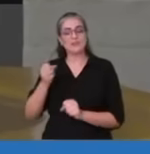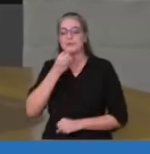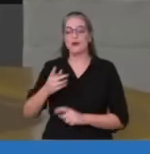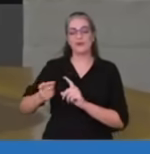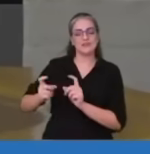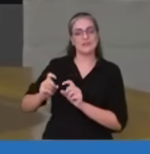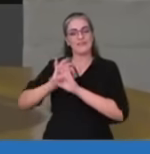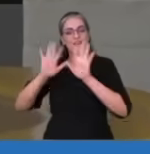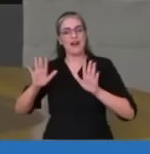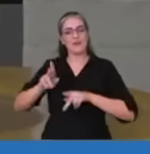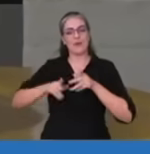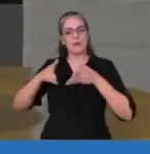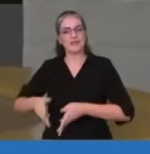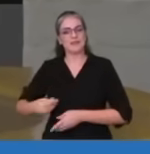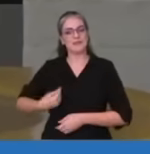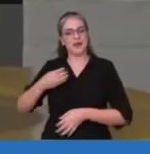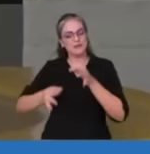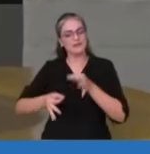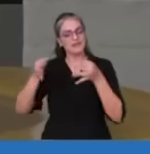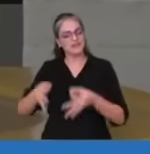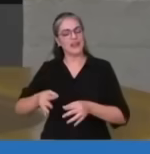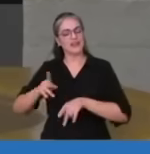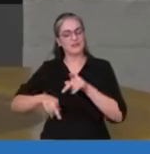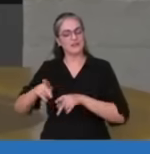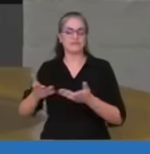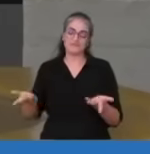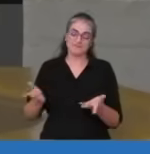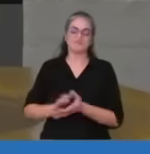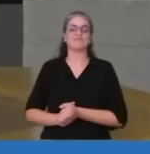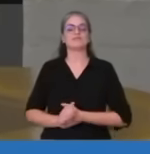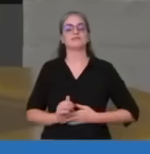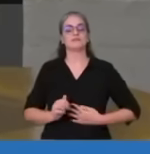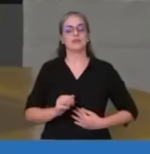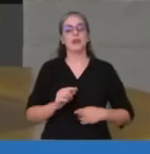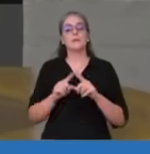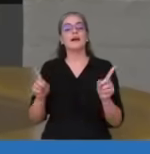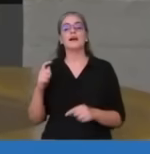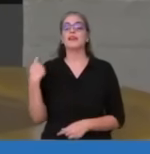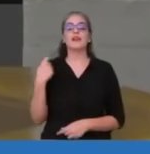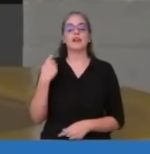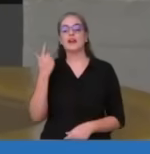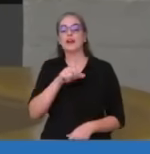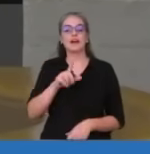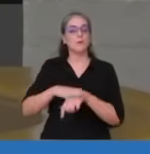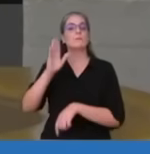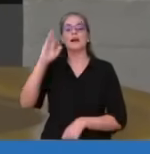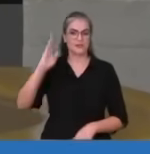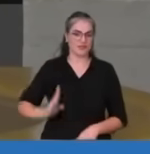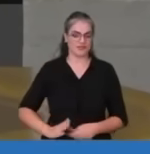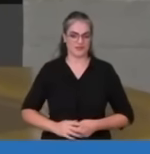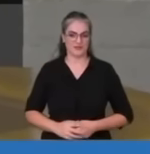participativa com justiça social mas eu queria dizer que a grande vencedora dessa eleição no Brasil inteiro